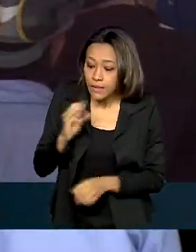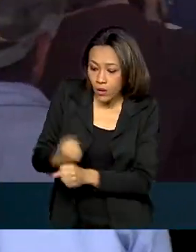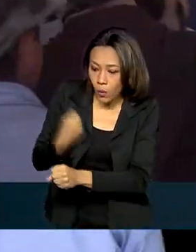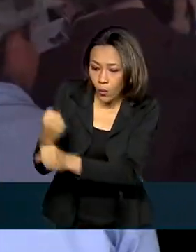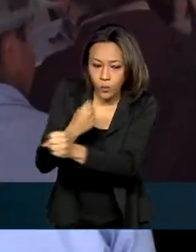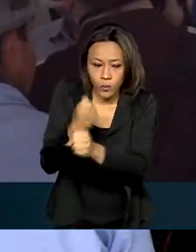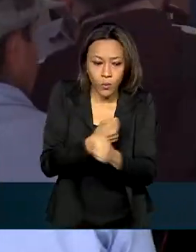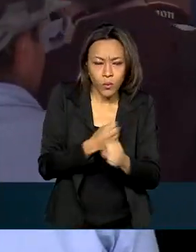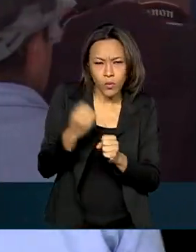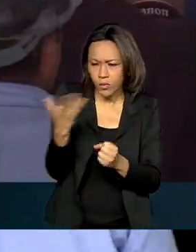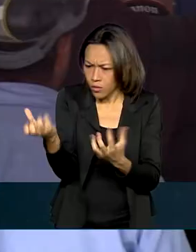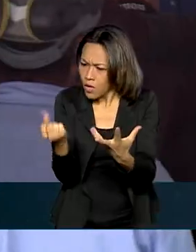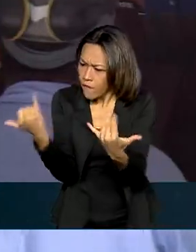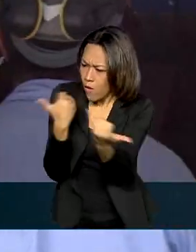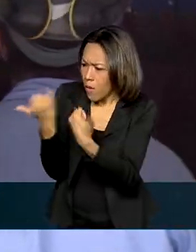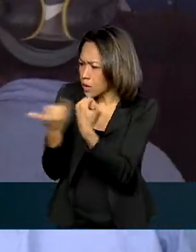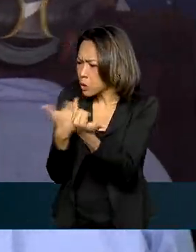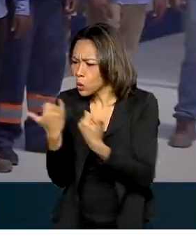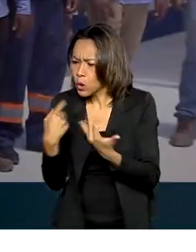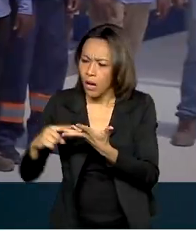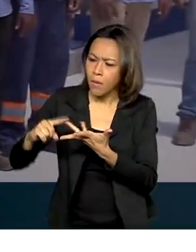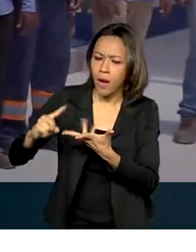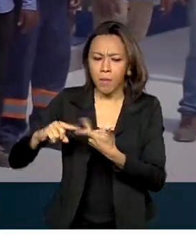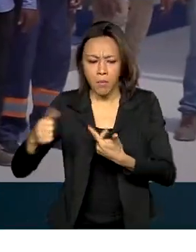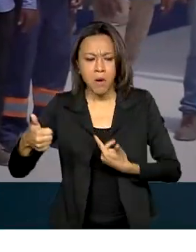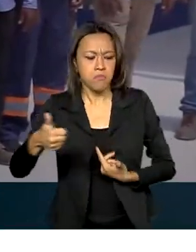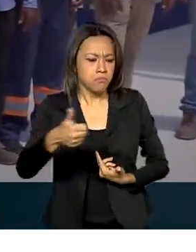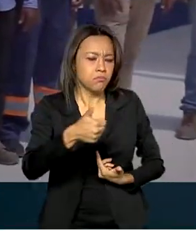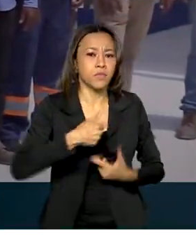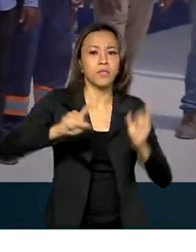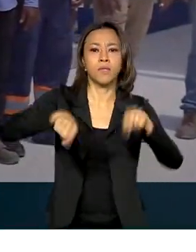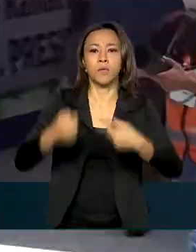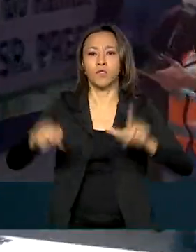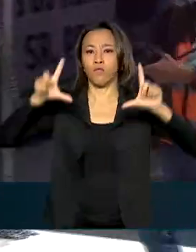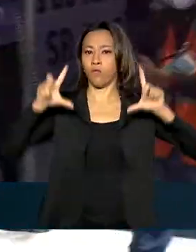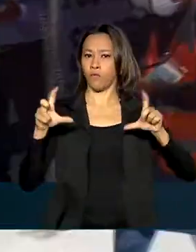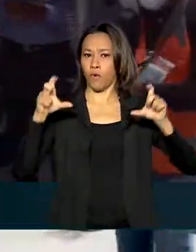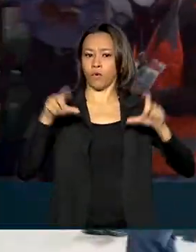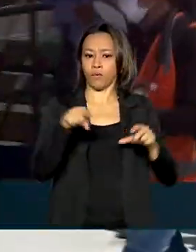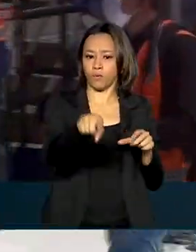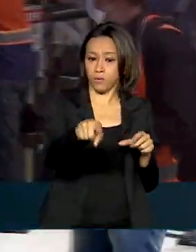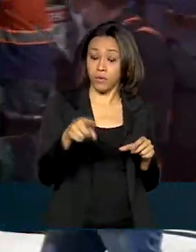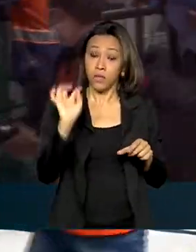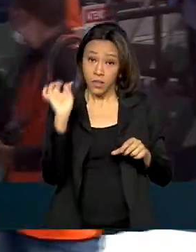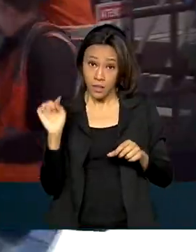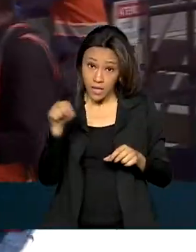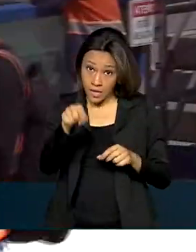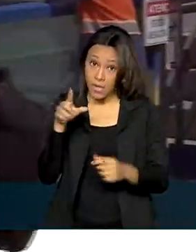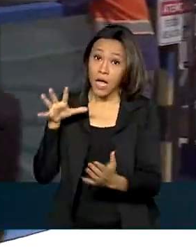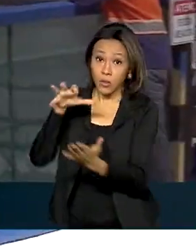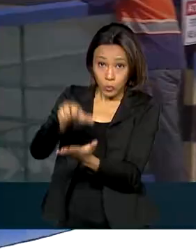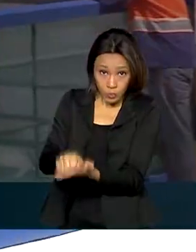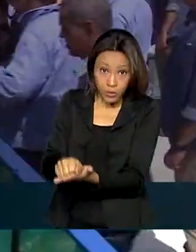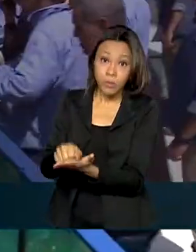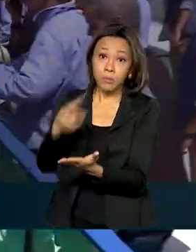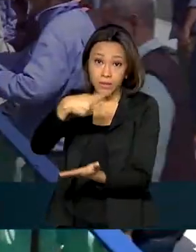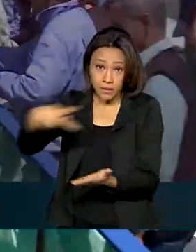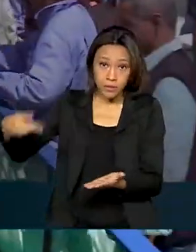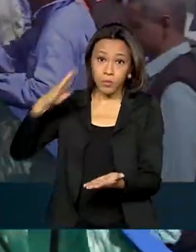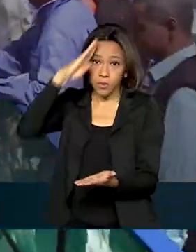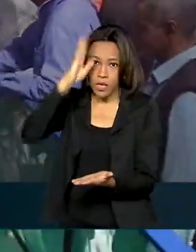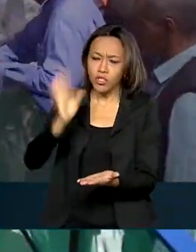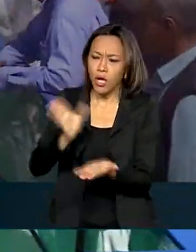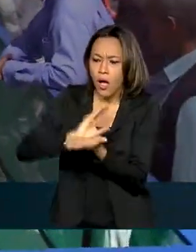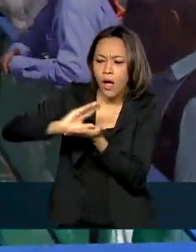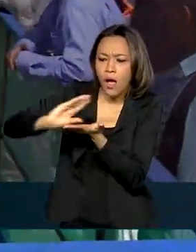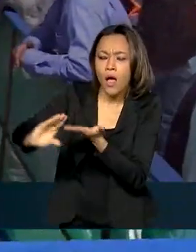recebeu informações conversou com Engenheiros e tirou fotos com Operários desde que assumiu ele já repassou mais de